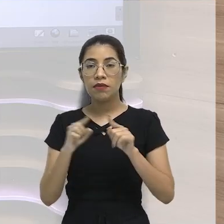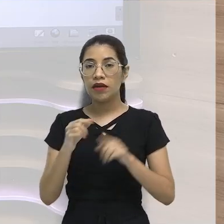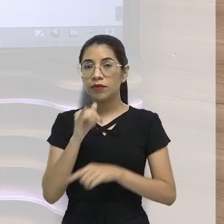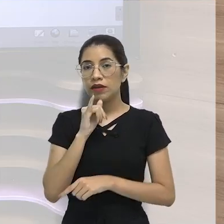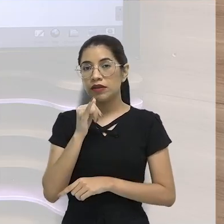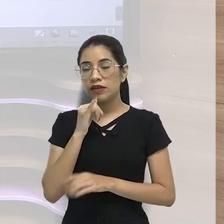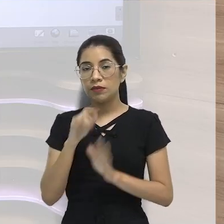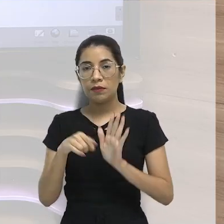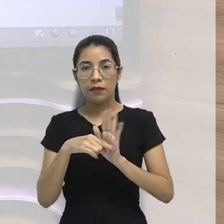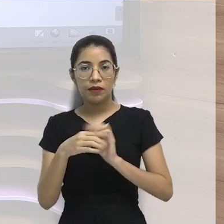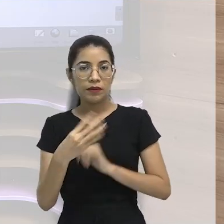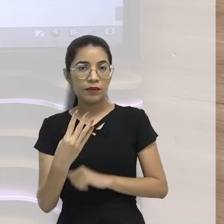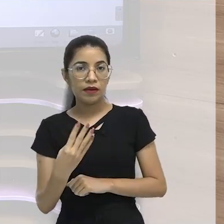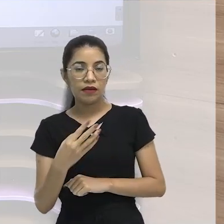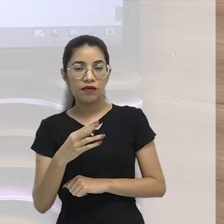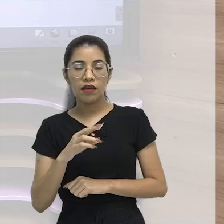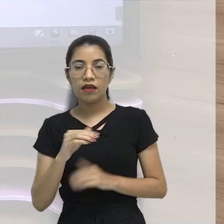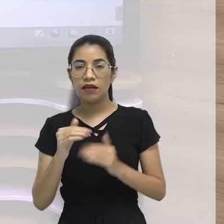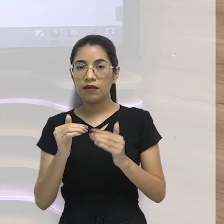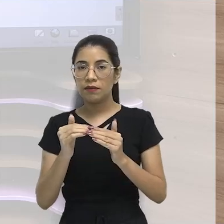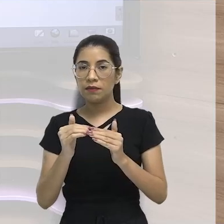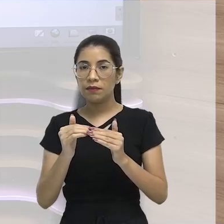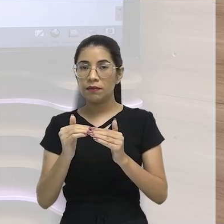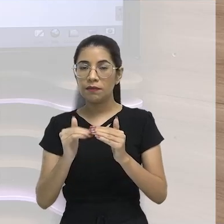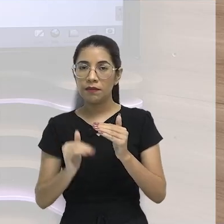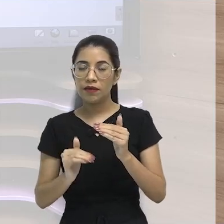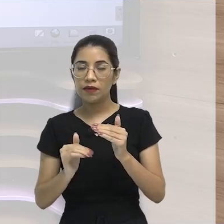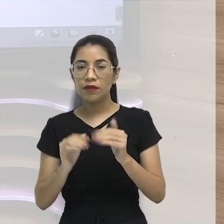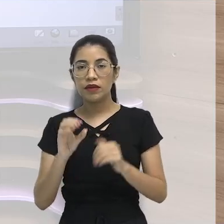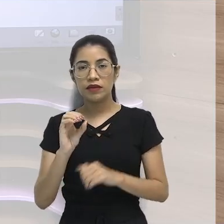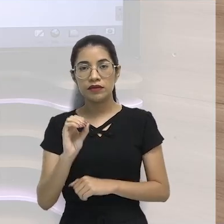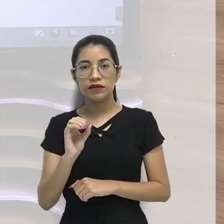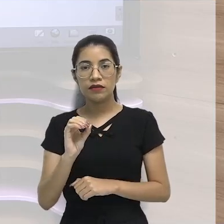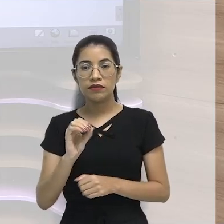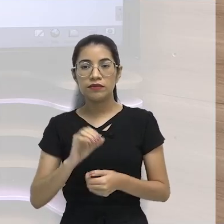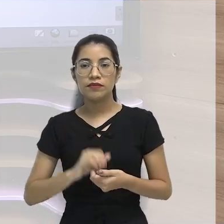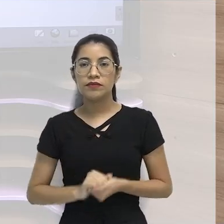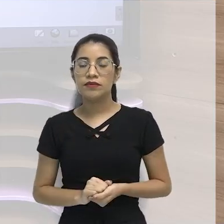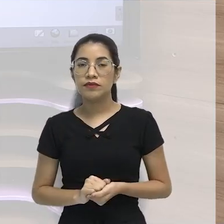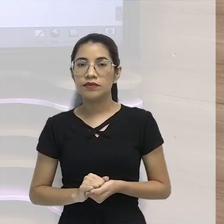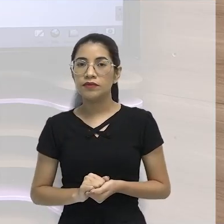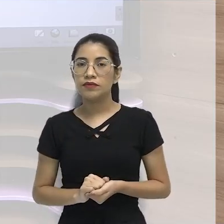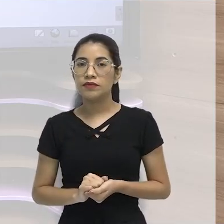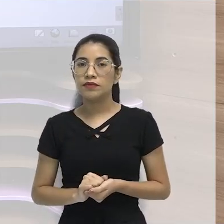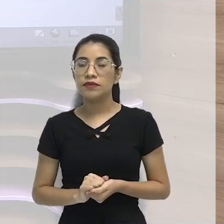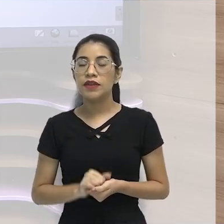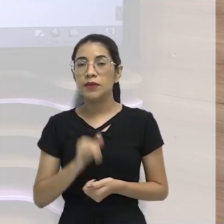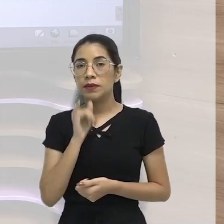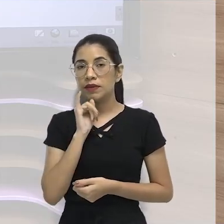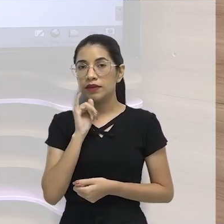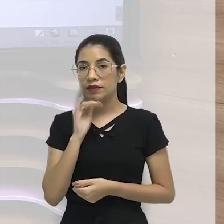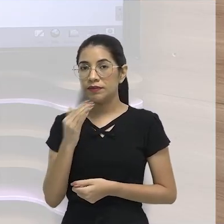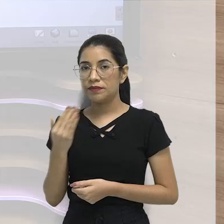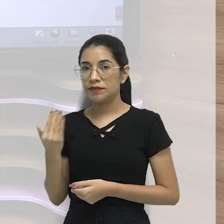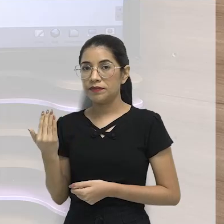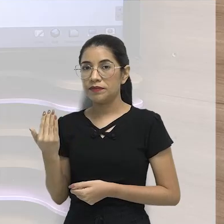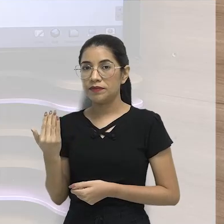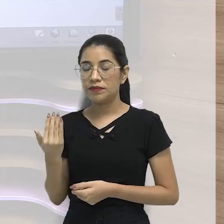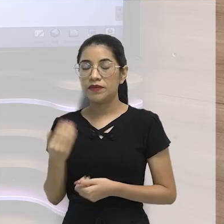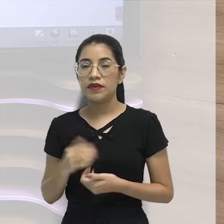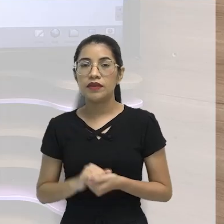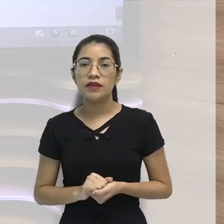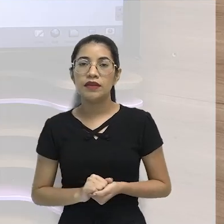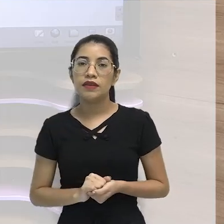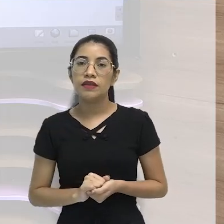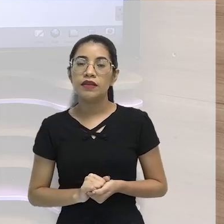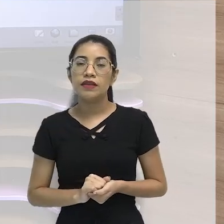situação, menos 4 é maior do que 0, tá? Então, nessa situação aqui, quando